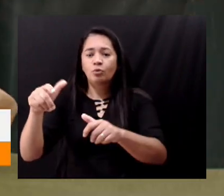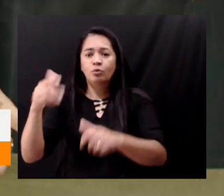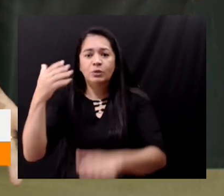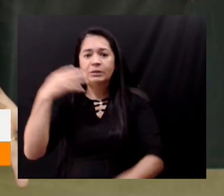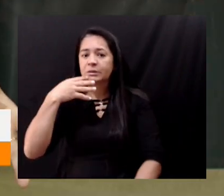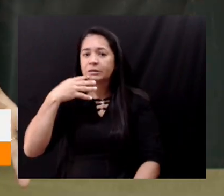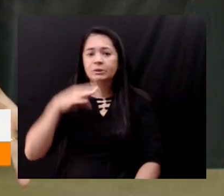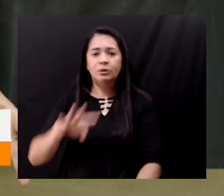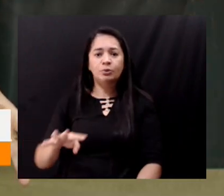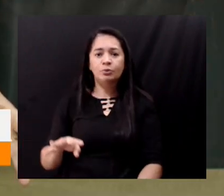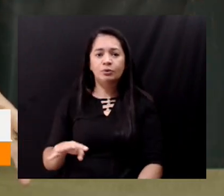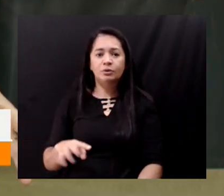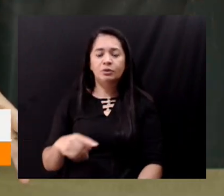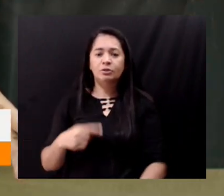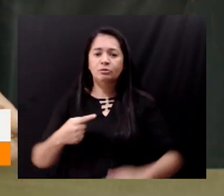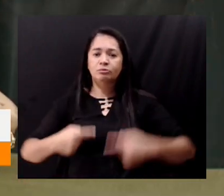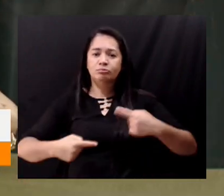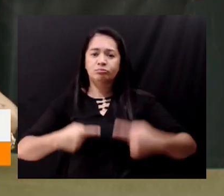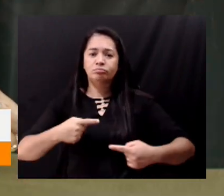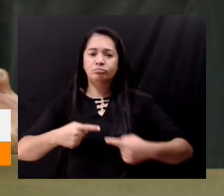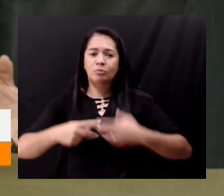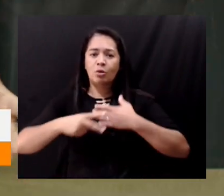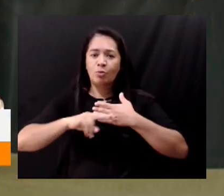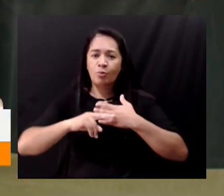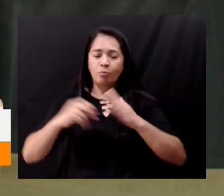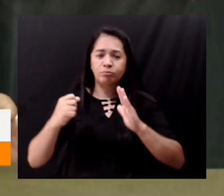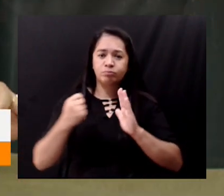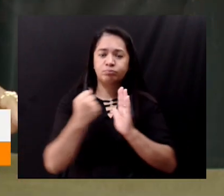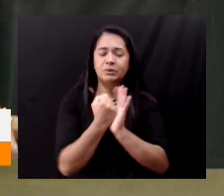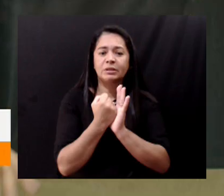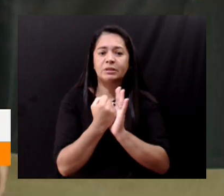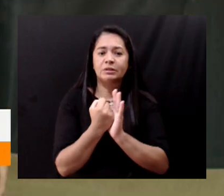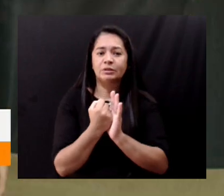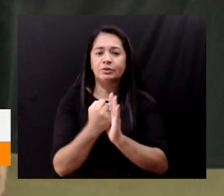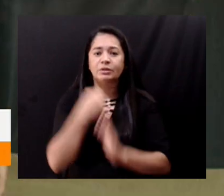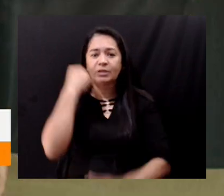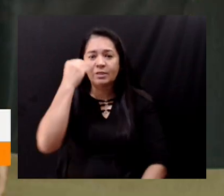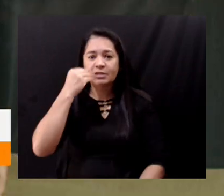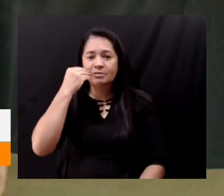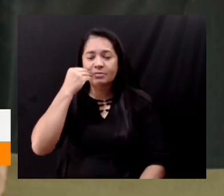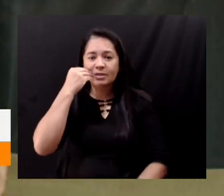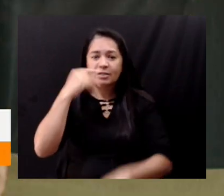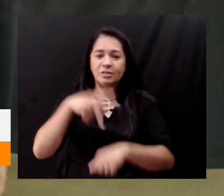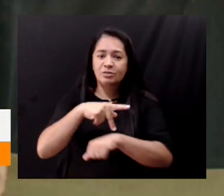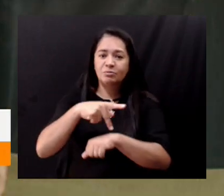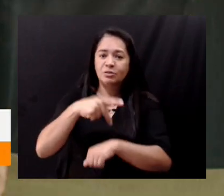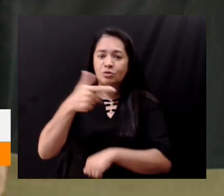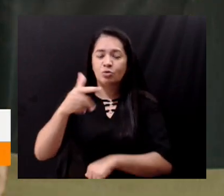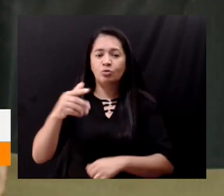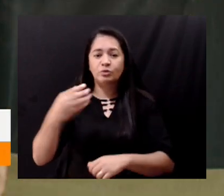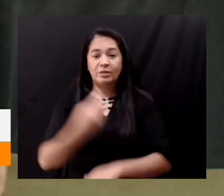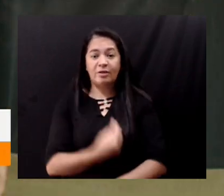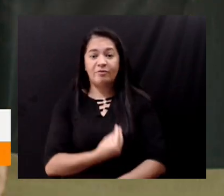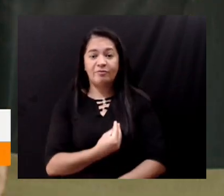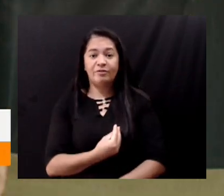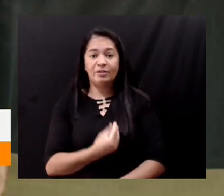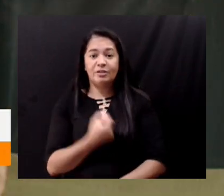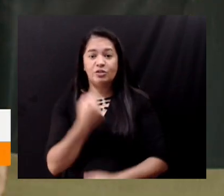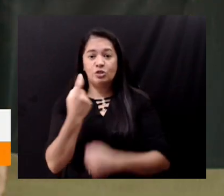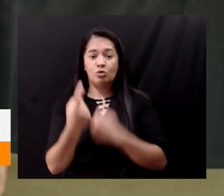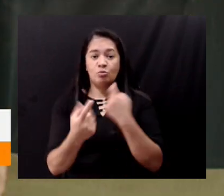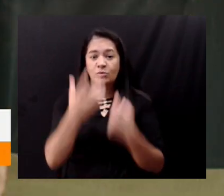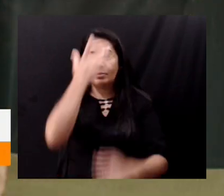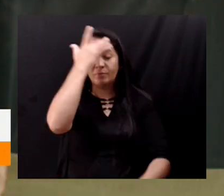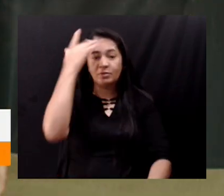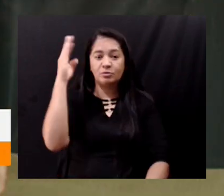o impacto dessa experiência internacional na vida dos brasileiros. Muita gente fazendo intercâmbio e é legal, sabe